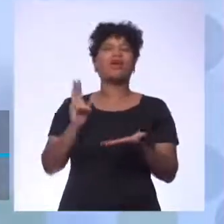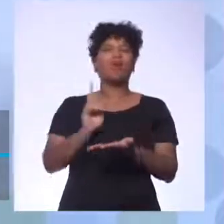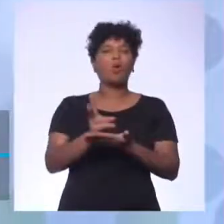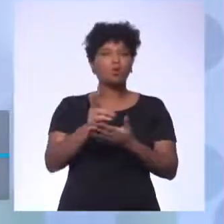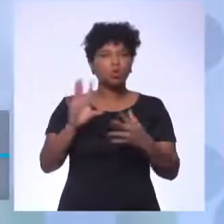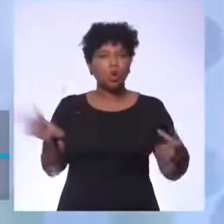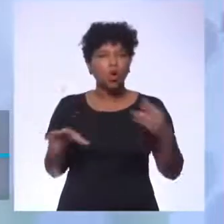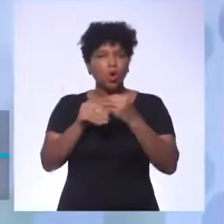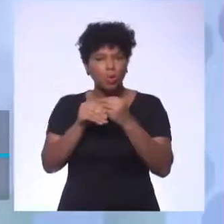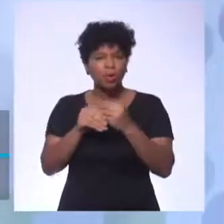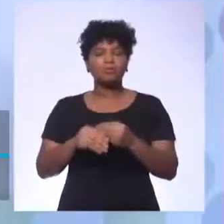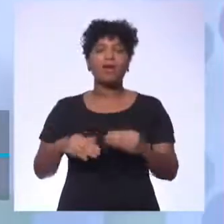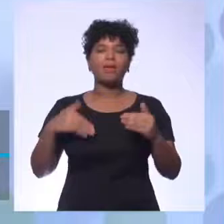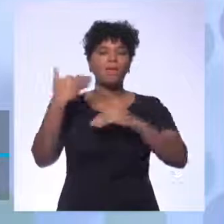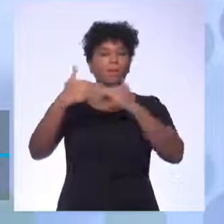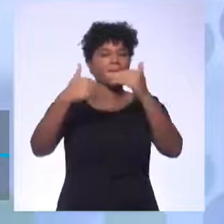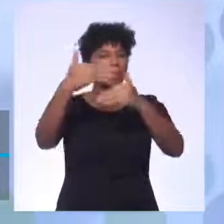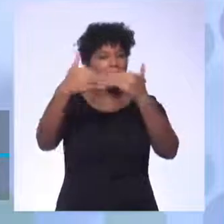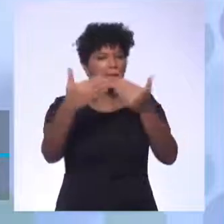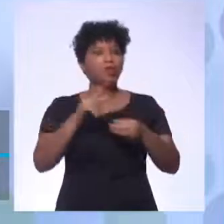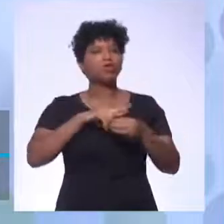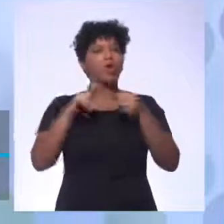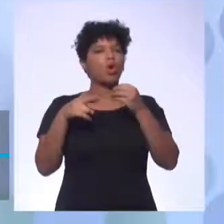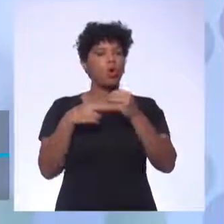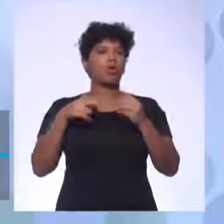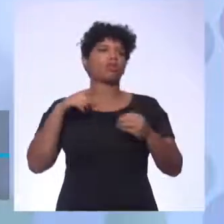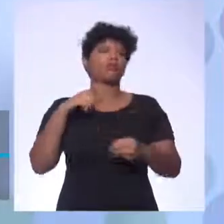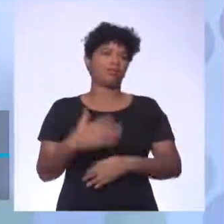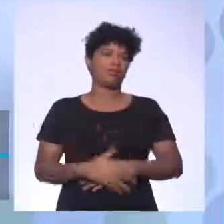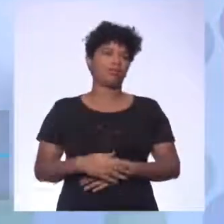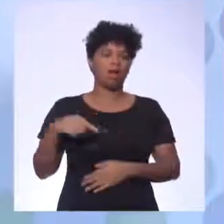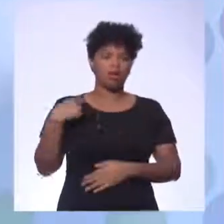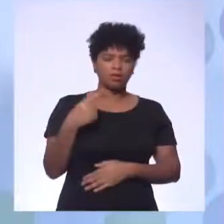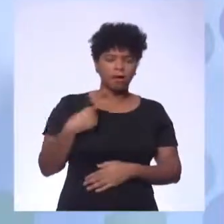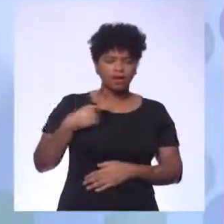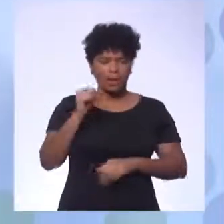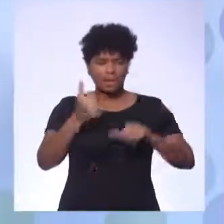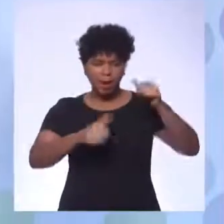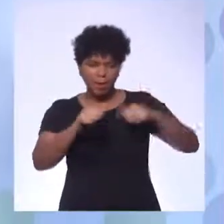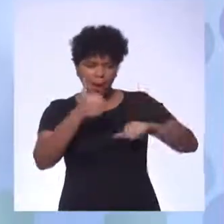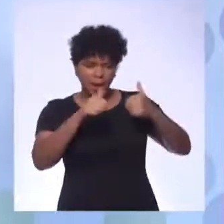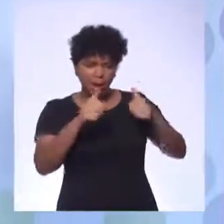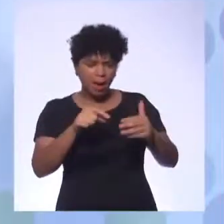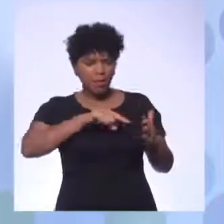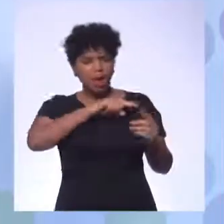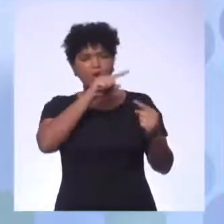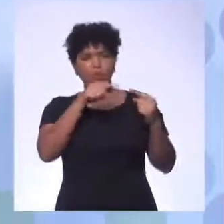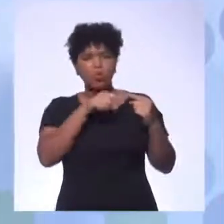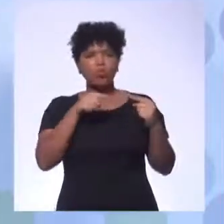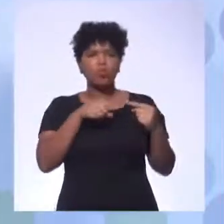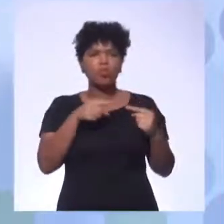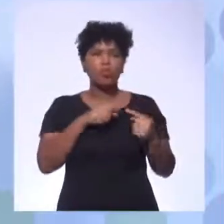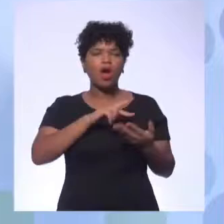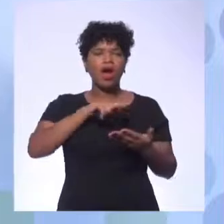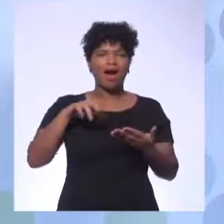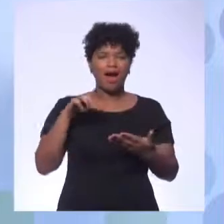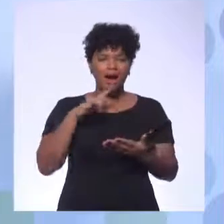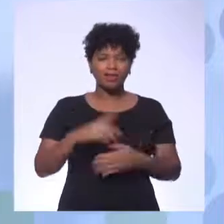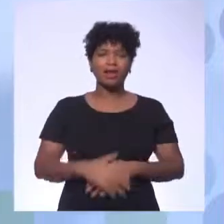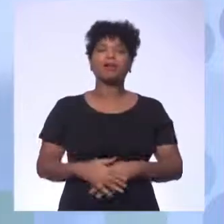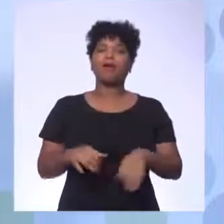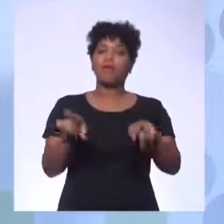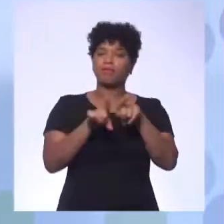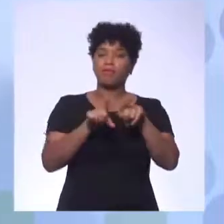do desenvolvimento sustentável, tá bom? Então, a gente vai analisar mais alguns desses objetivos. E quero